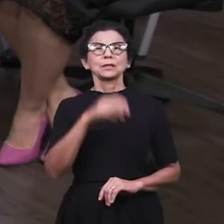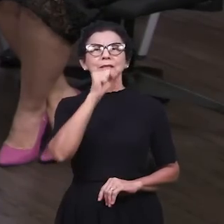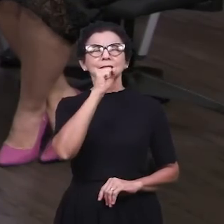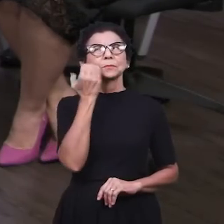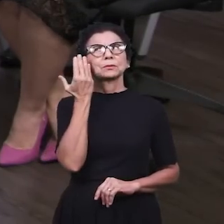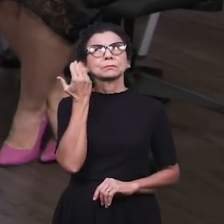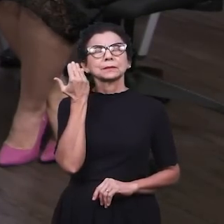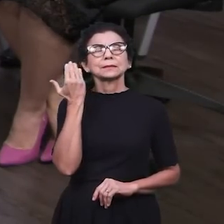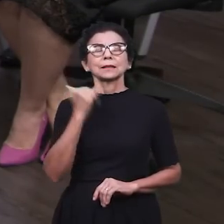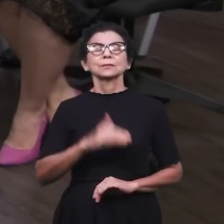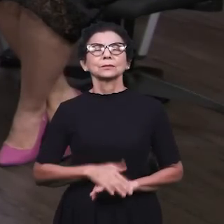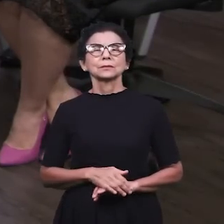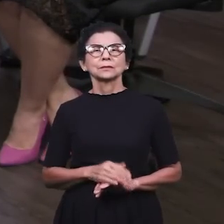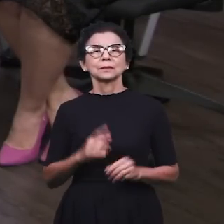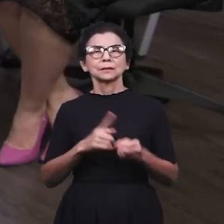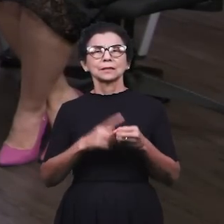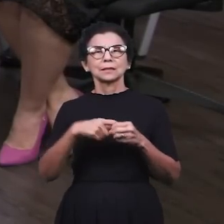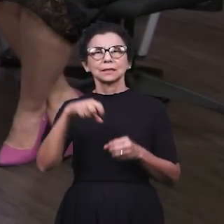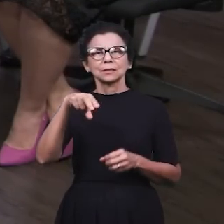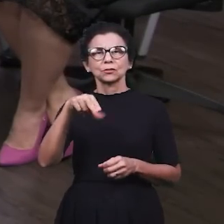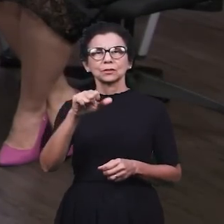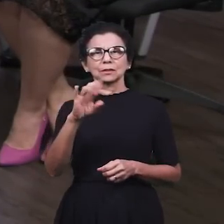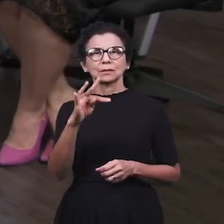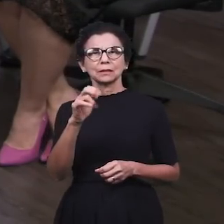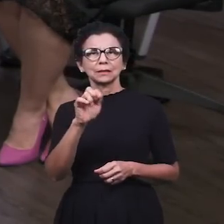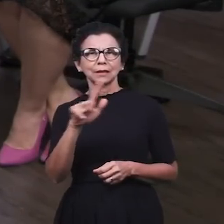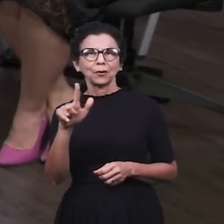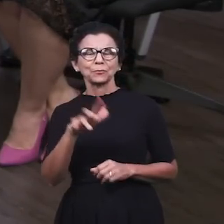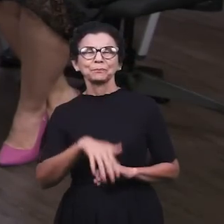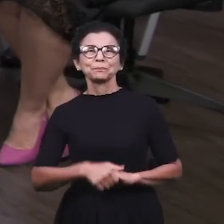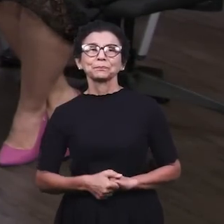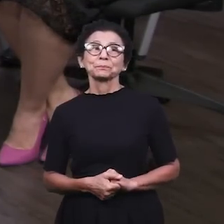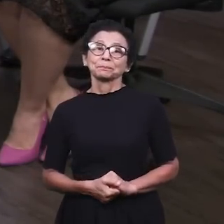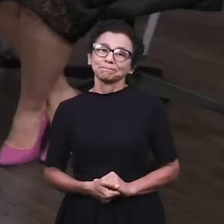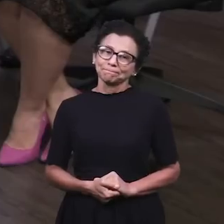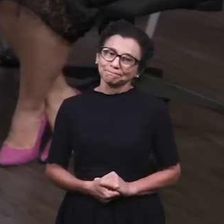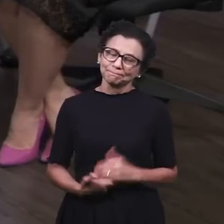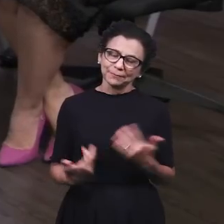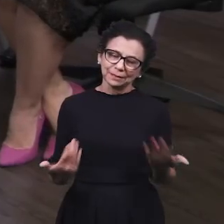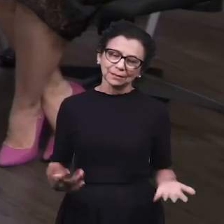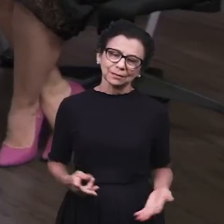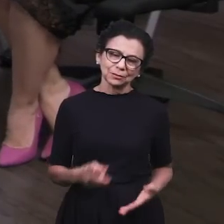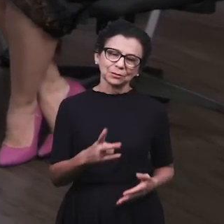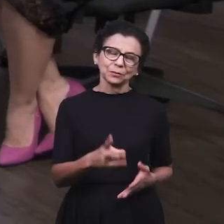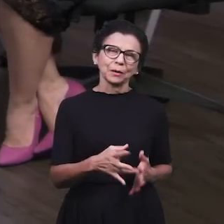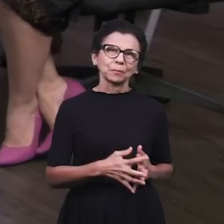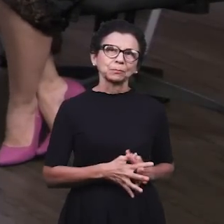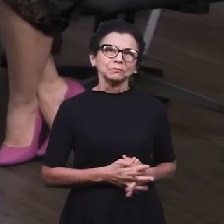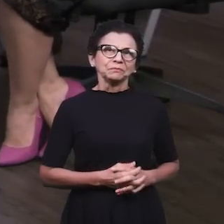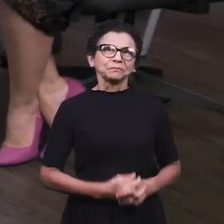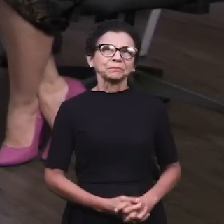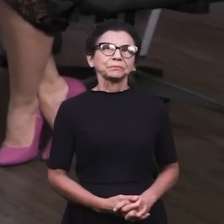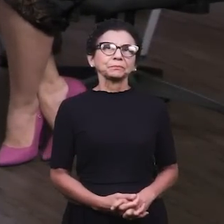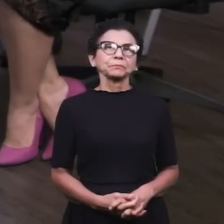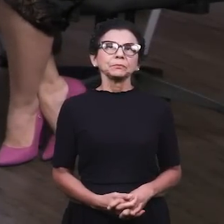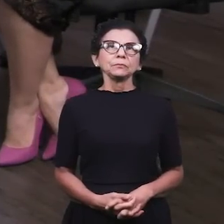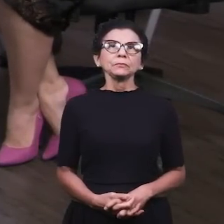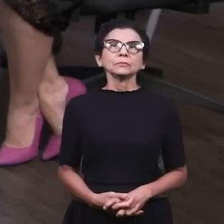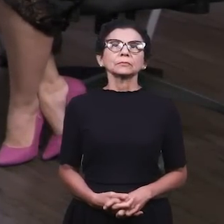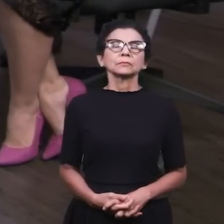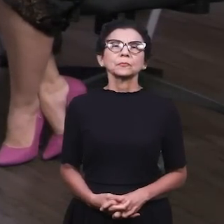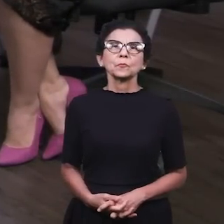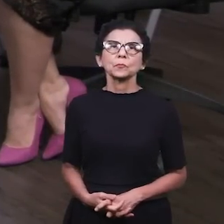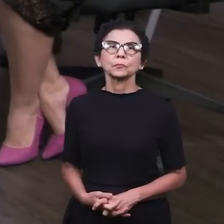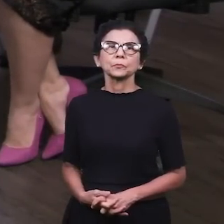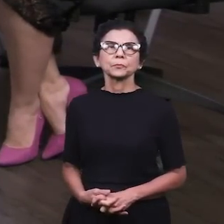domingo, sábado agora, lá em Natal. Em Natal, comemoração do aniversário da igreja lá. Muito bem, vamos lá, vamos seguir. Bom,